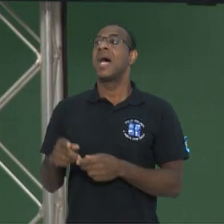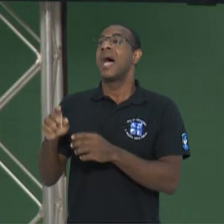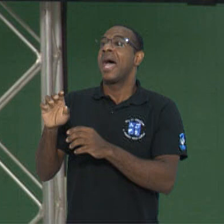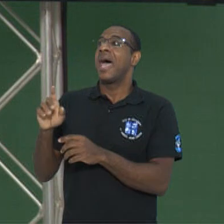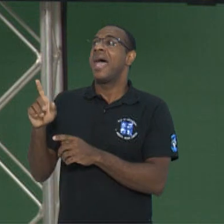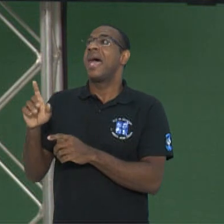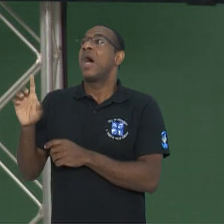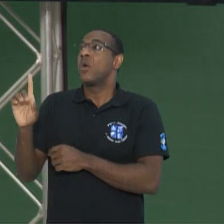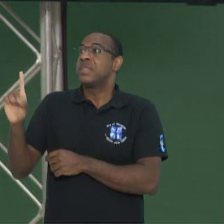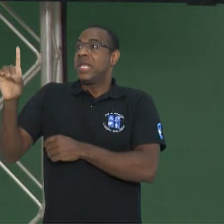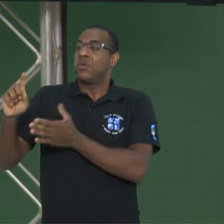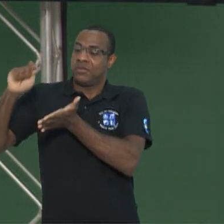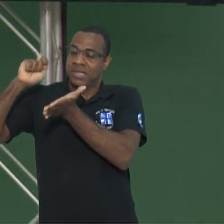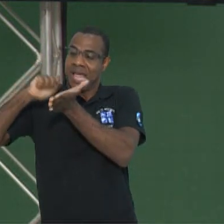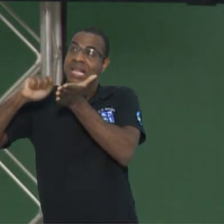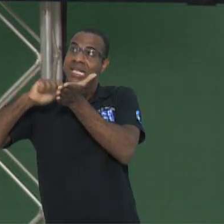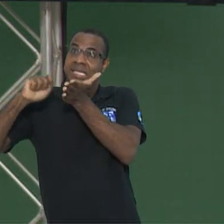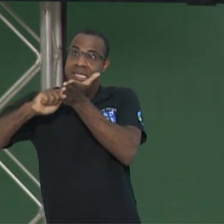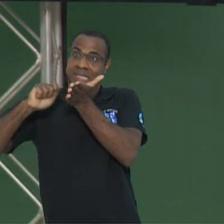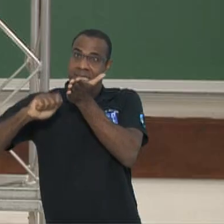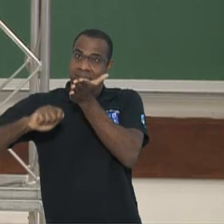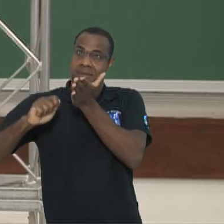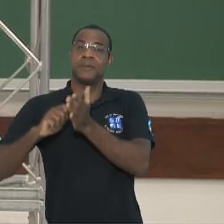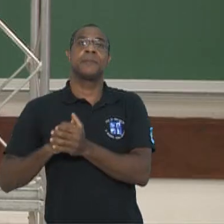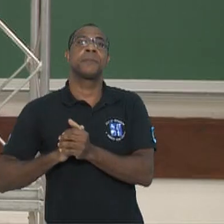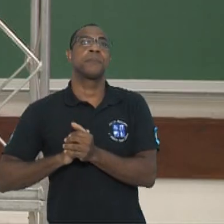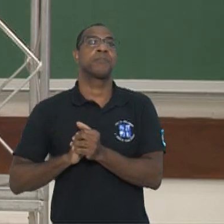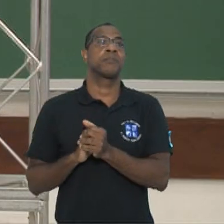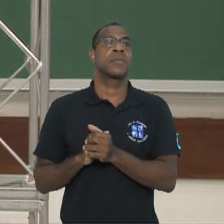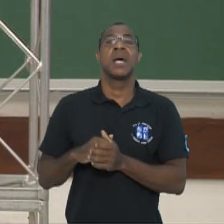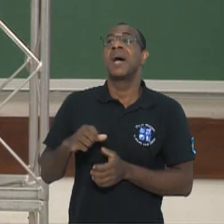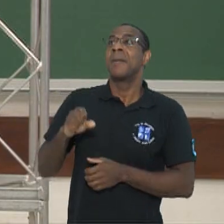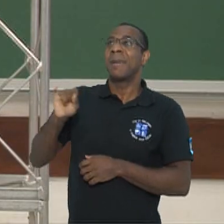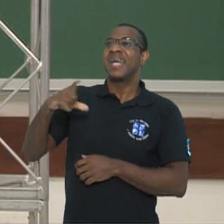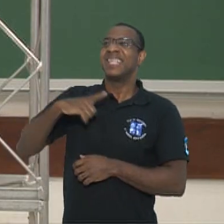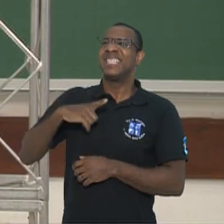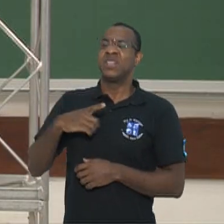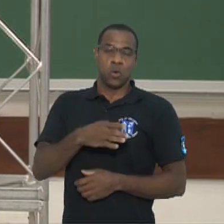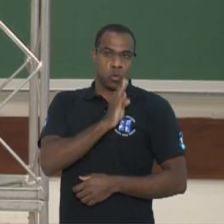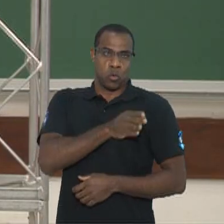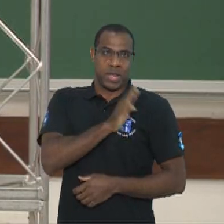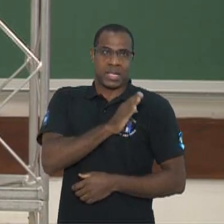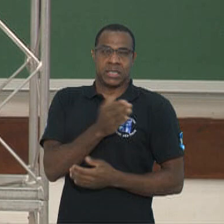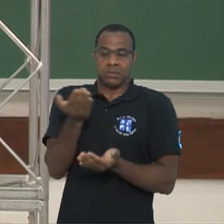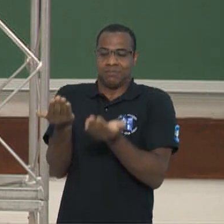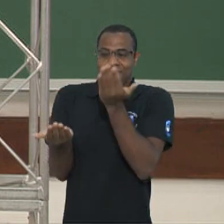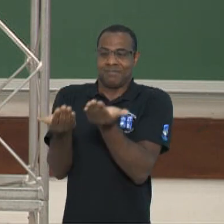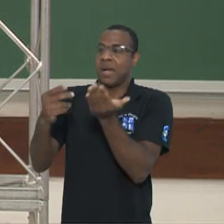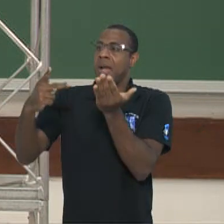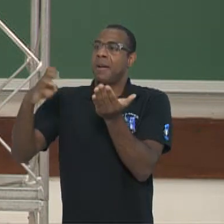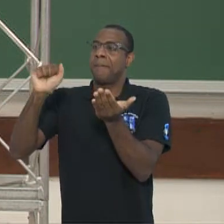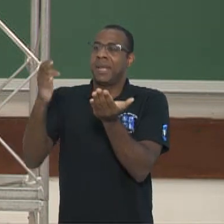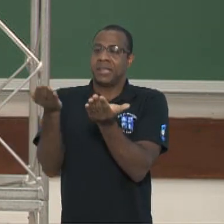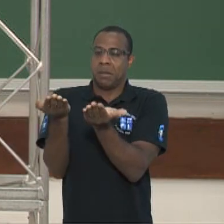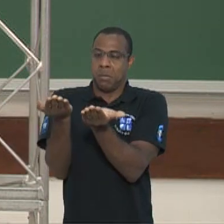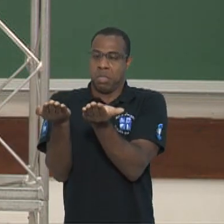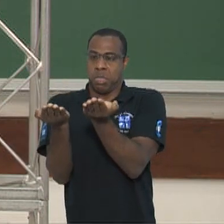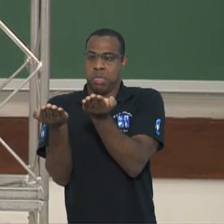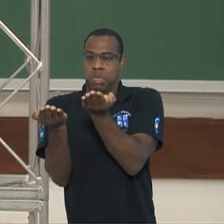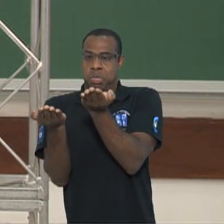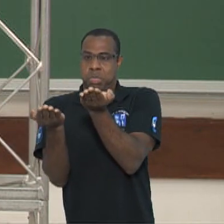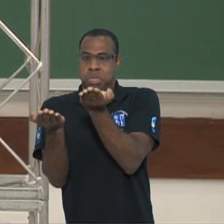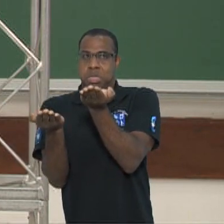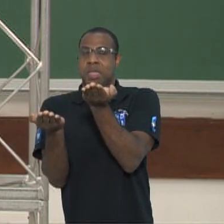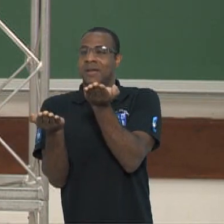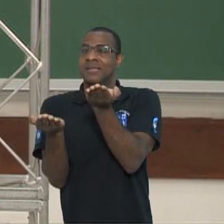escrita, né? Mas e se por acaso o coração fosse mais pesado que a pena, digamos que ele não foi uma pessoa ética, uma pessoa moral, aí